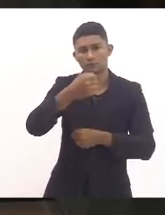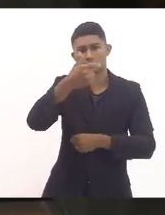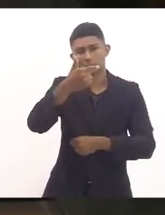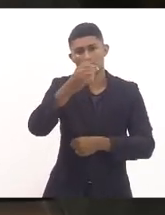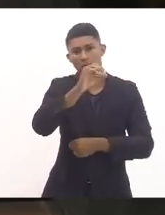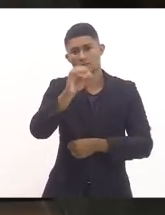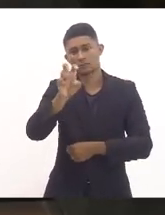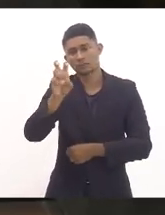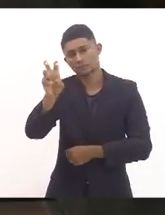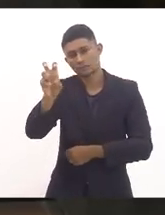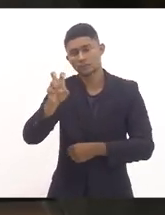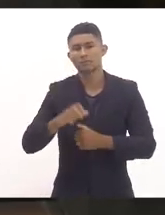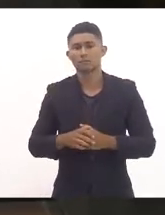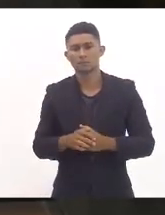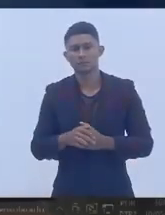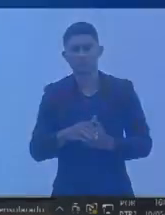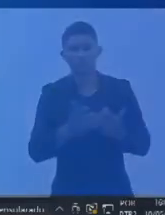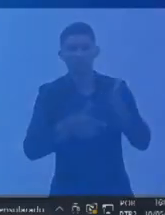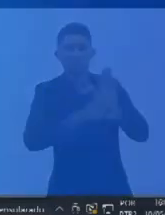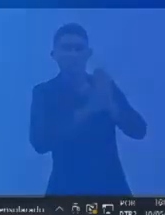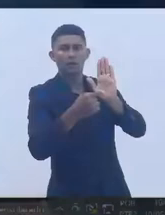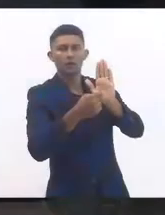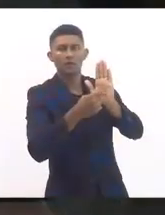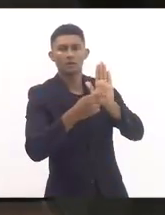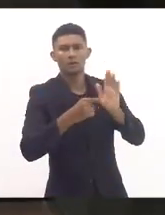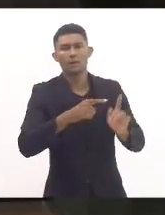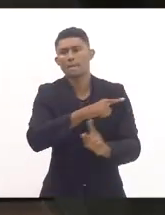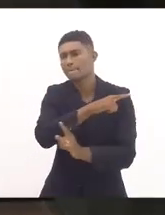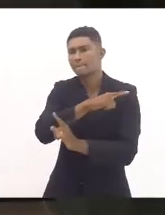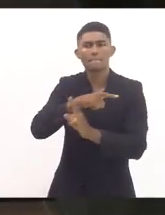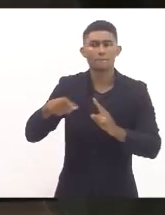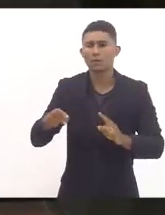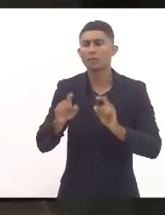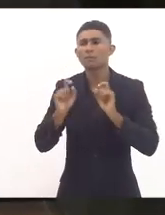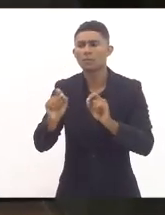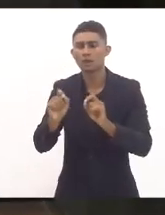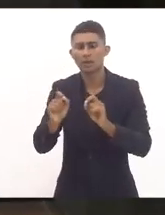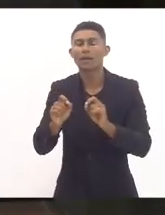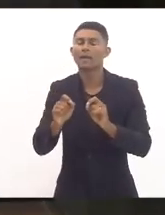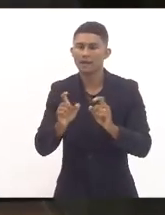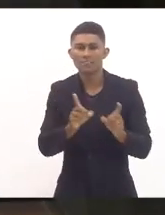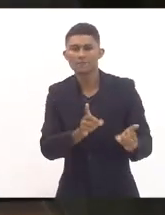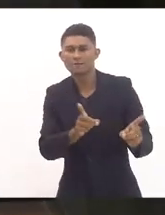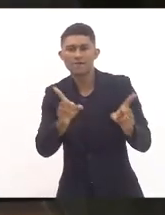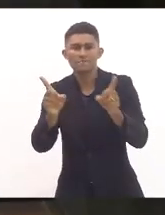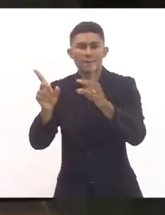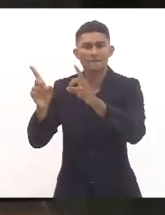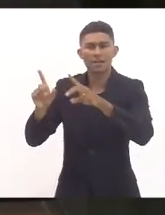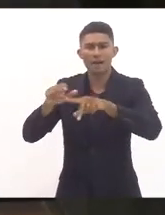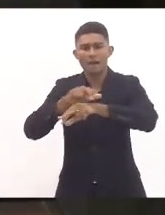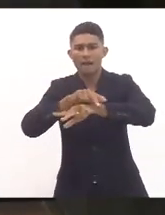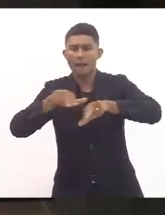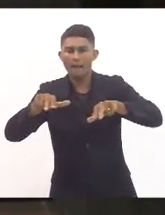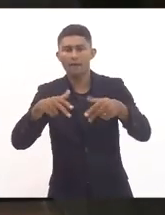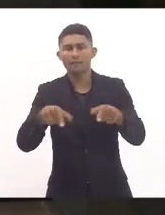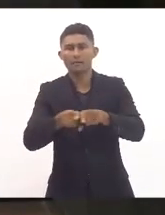2005, que proíbe a comercialização,